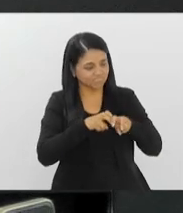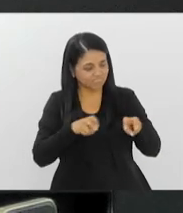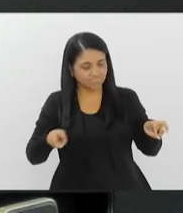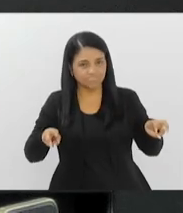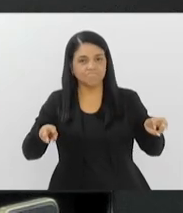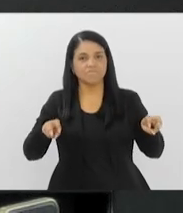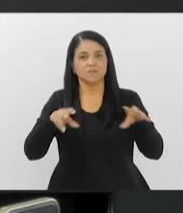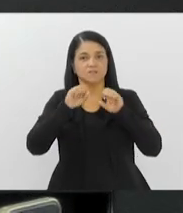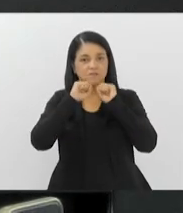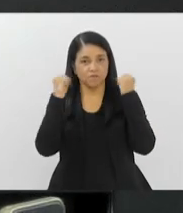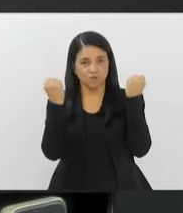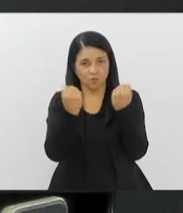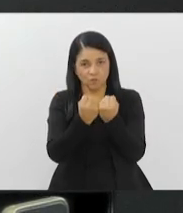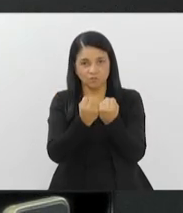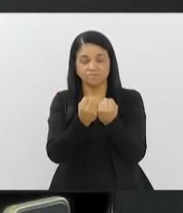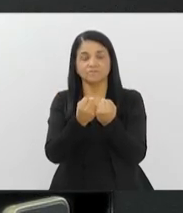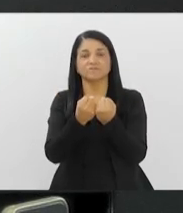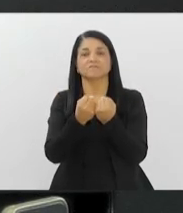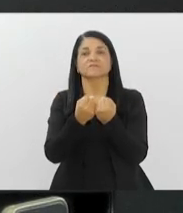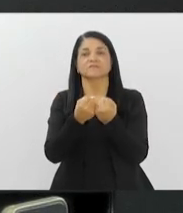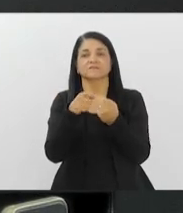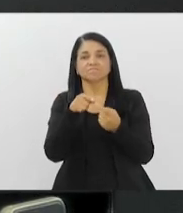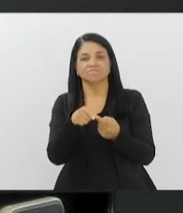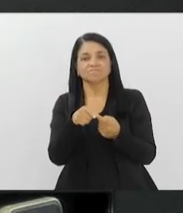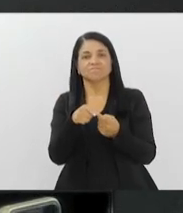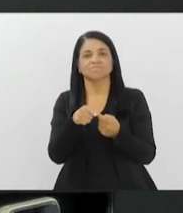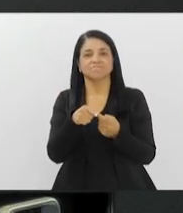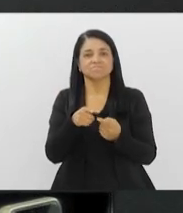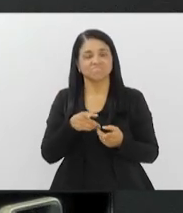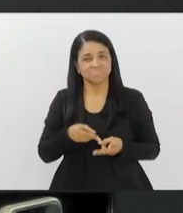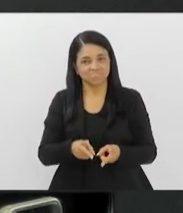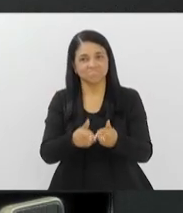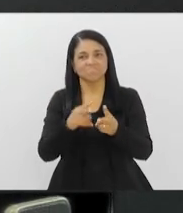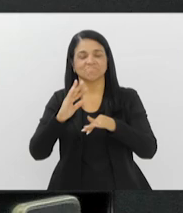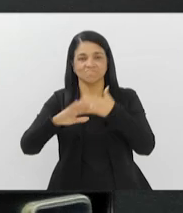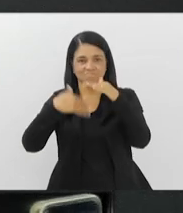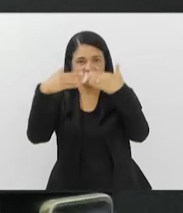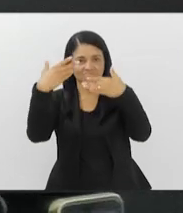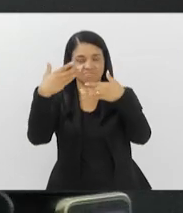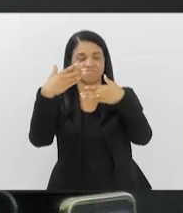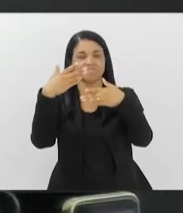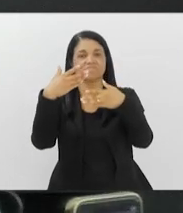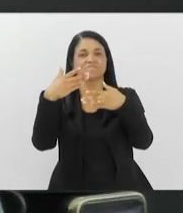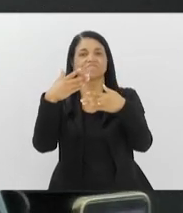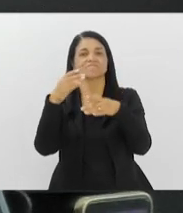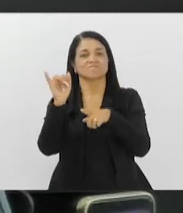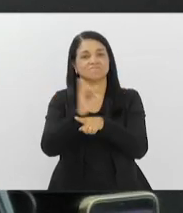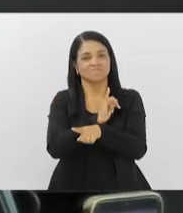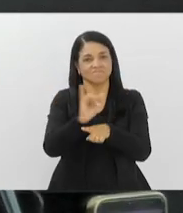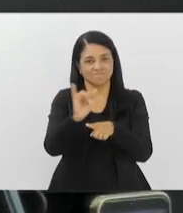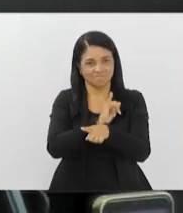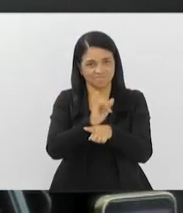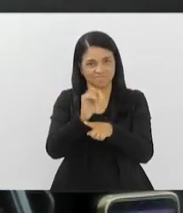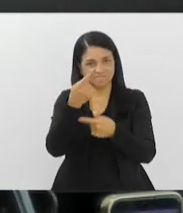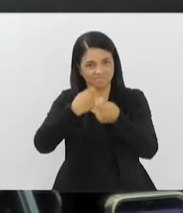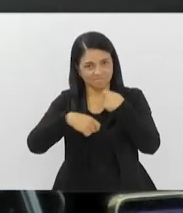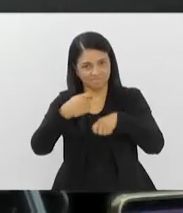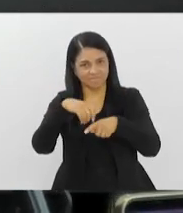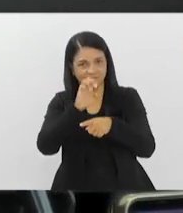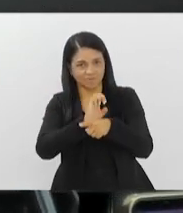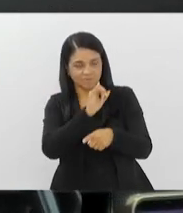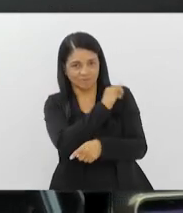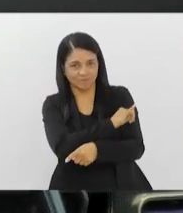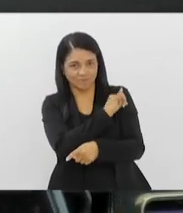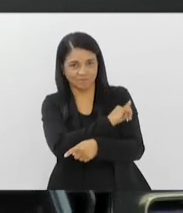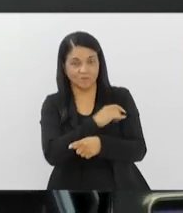fórum, depositou ao nosso fórum permanente de desenvolvimento econômico estratégico aqui do Estado do Rio de Janeiro,